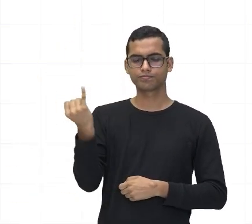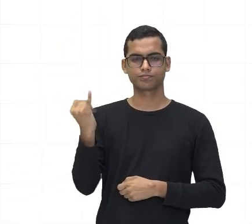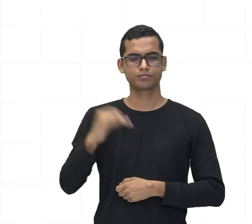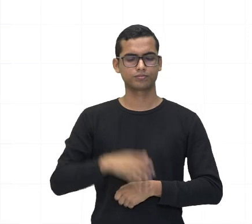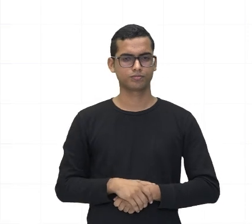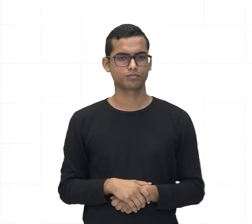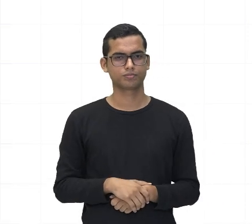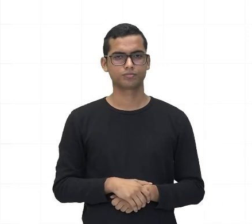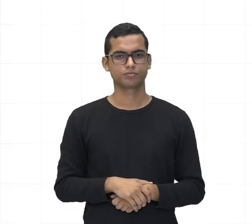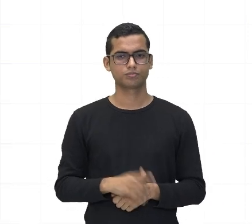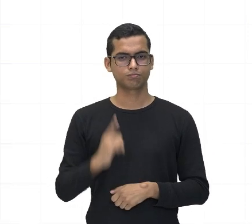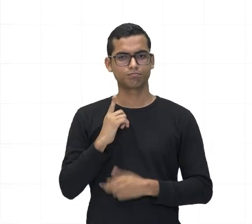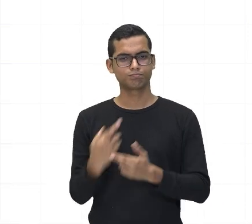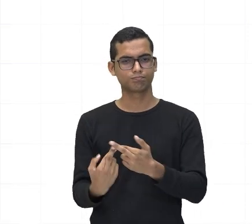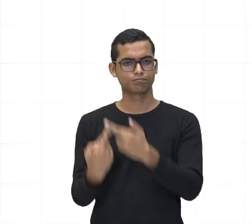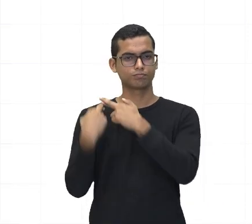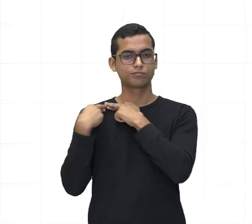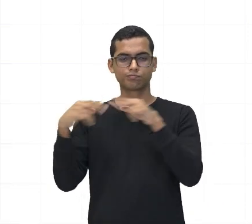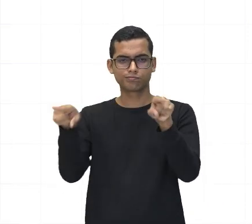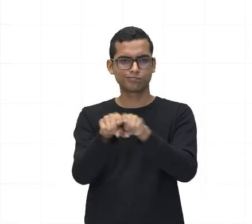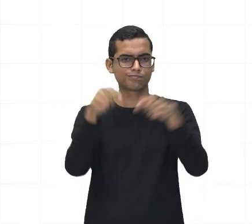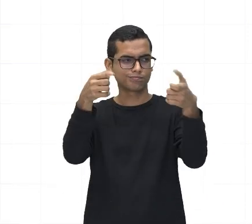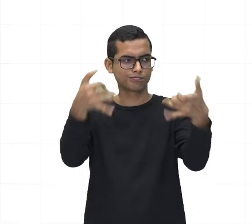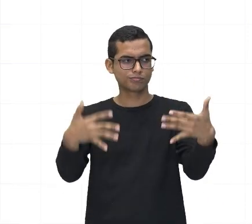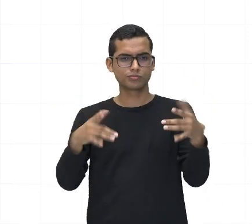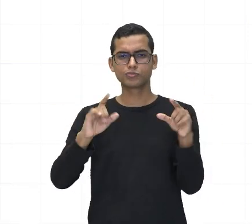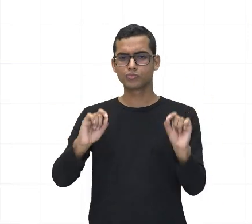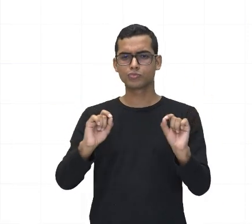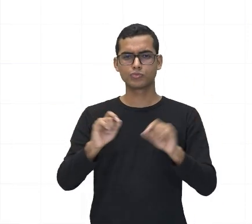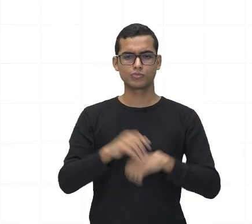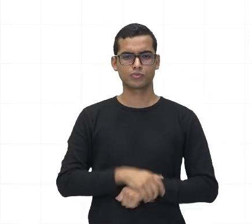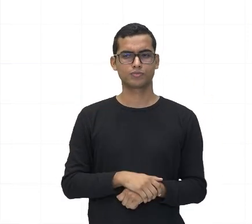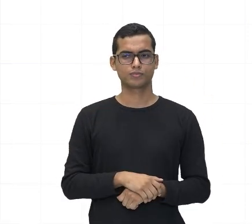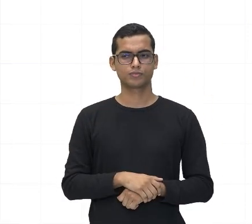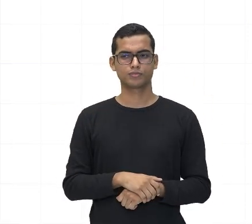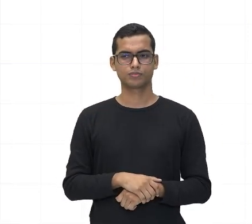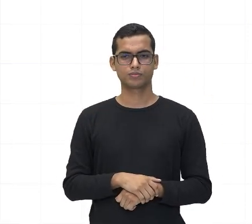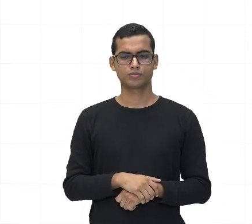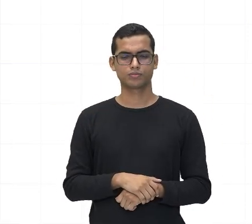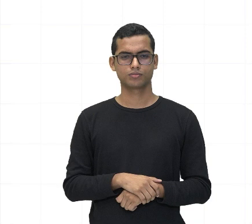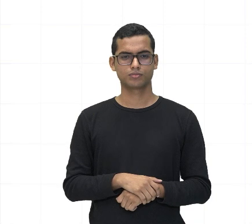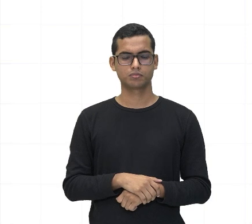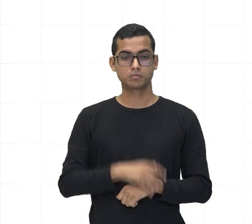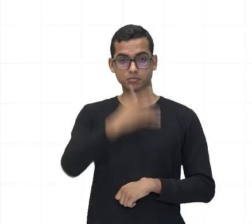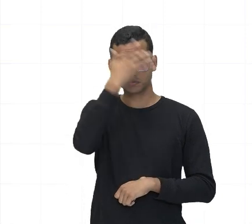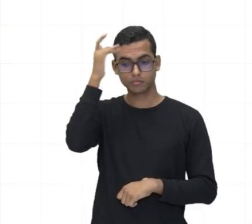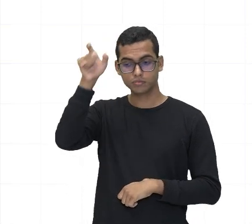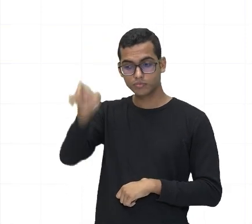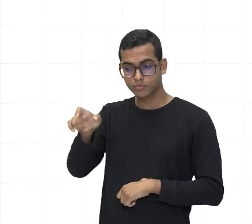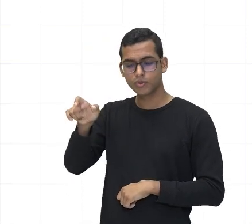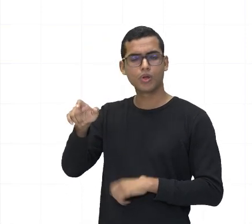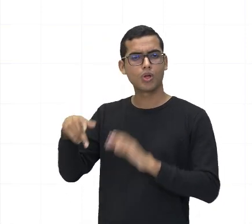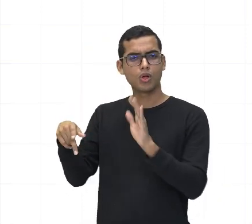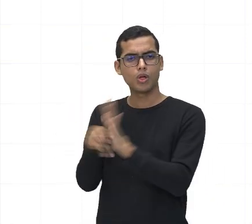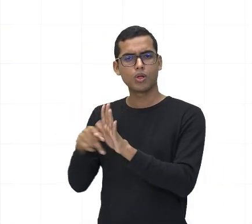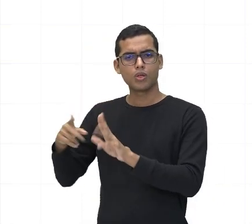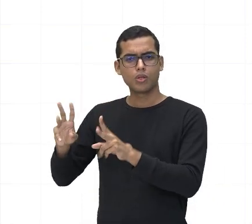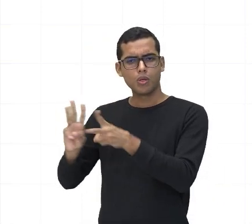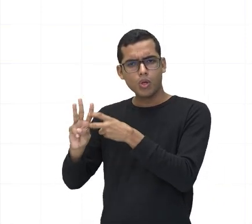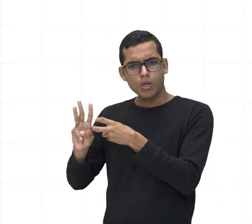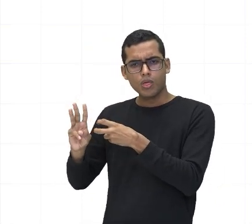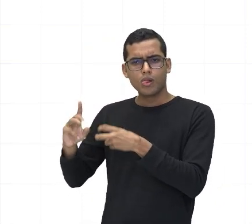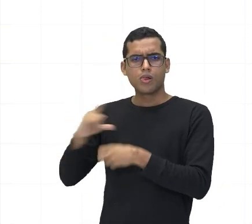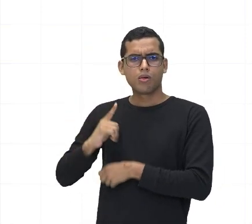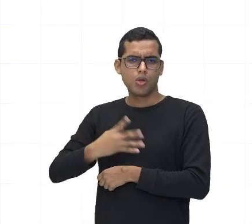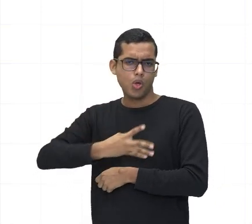né? Fala-se aqui daquele indivíduo, daquele indígena que tem não só a missão de